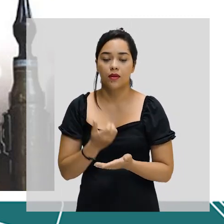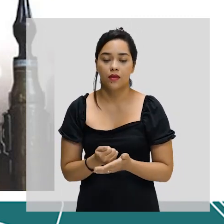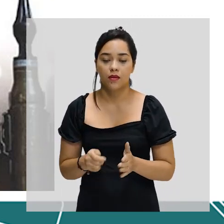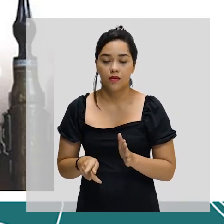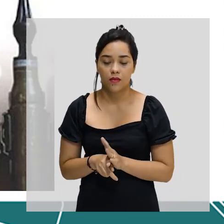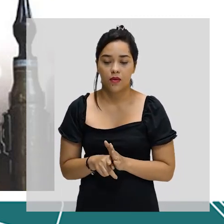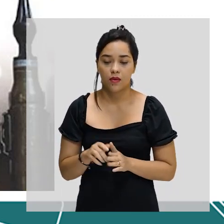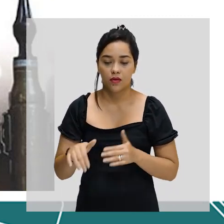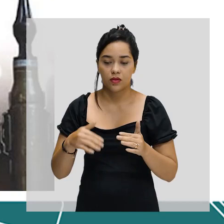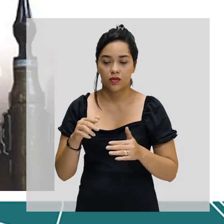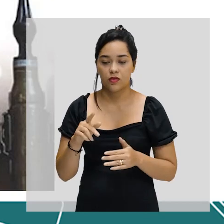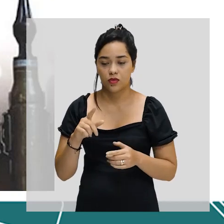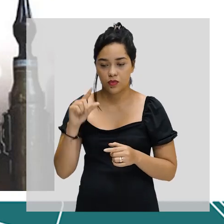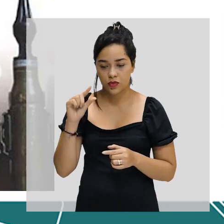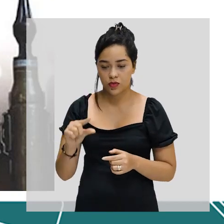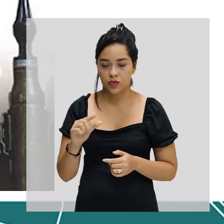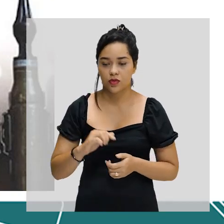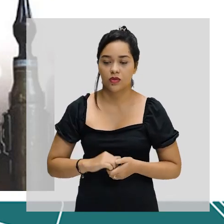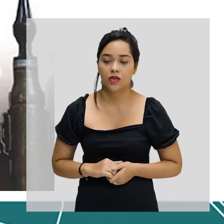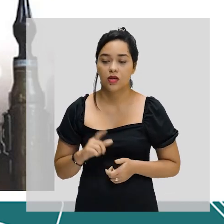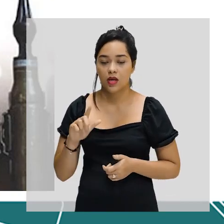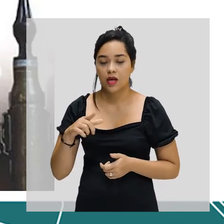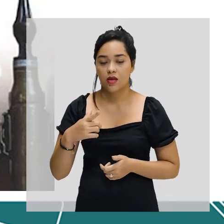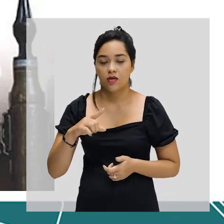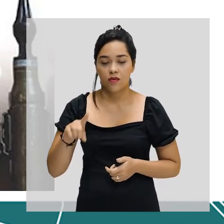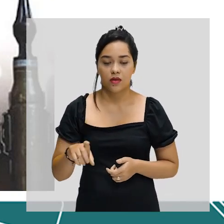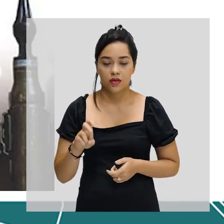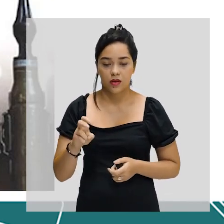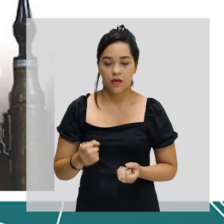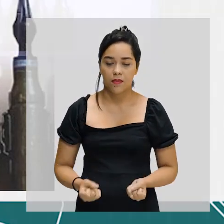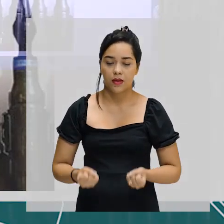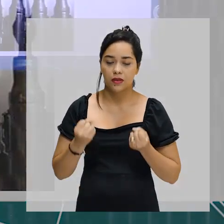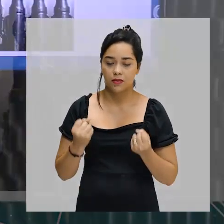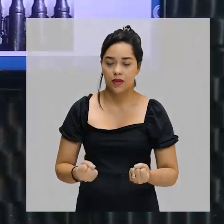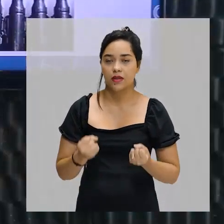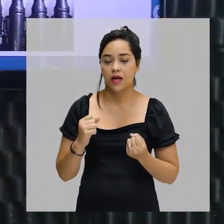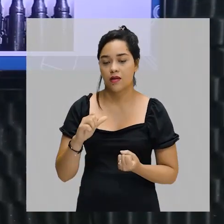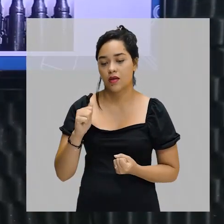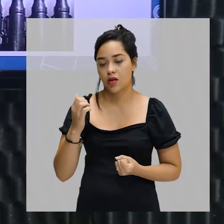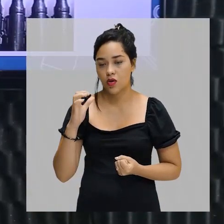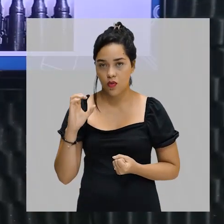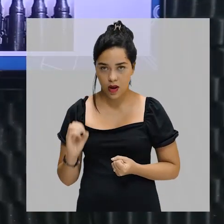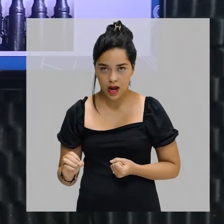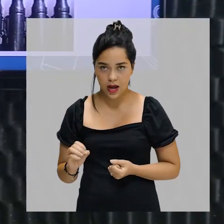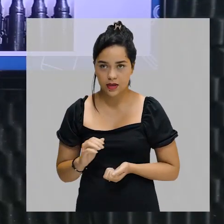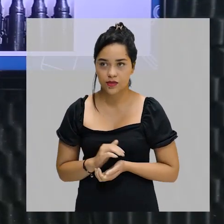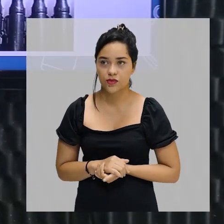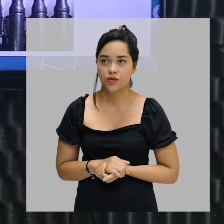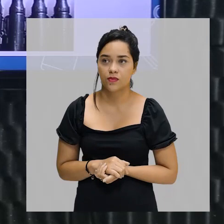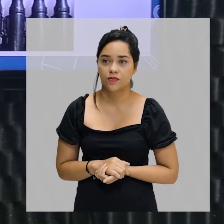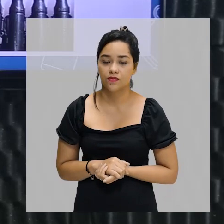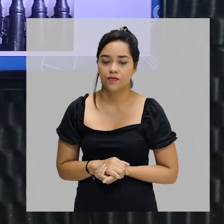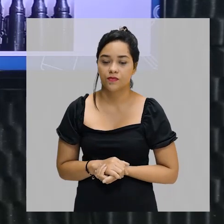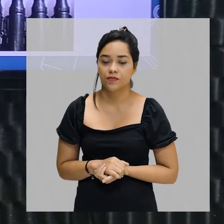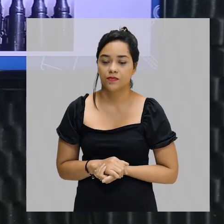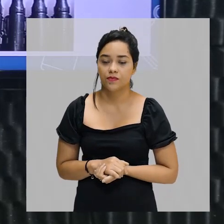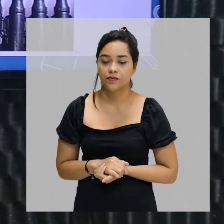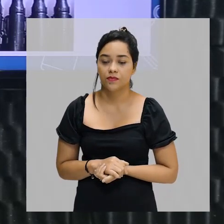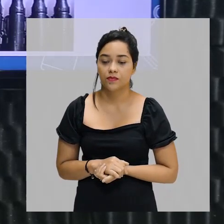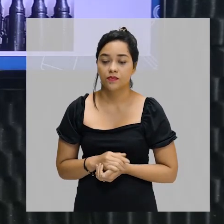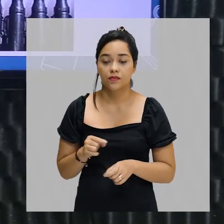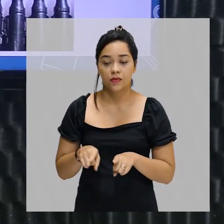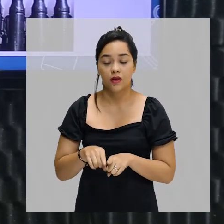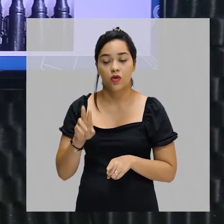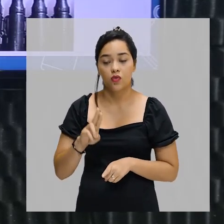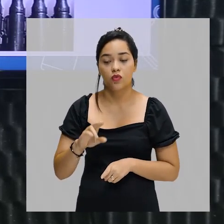na construção de projéteis, que são munições aqui, certo? Já que é 2,5 vezes mais pesado que o aço,